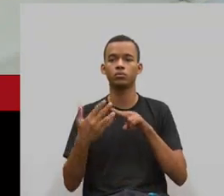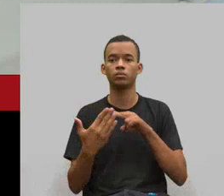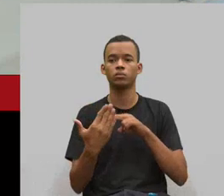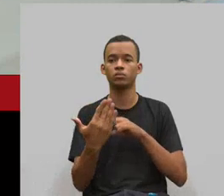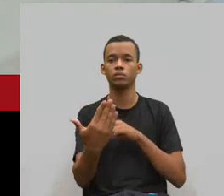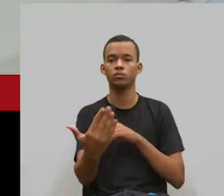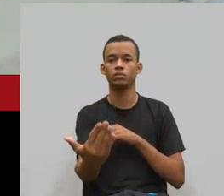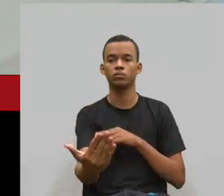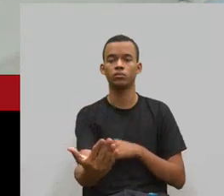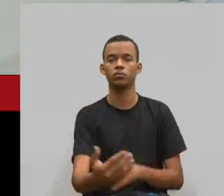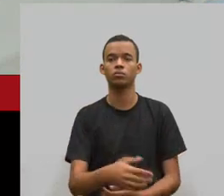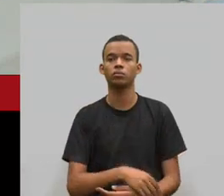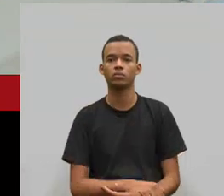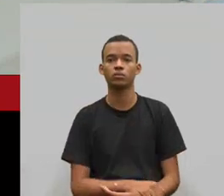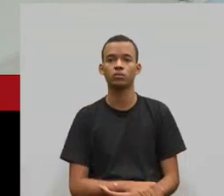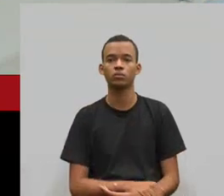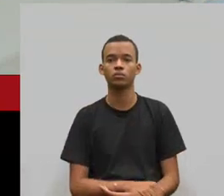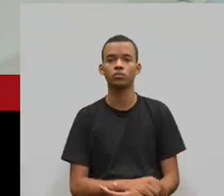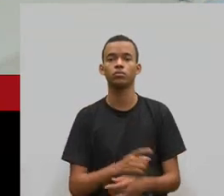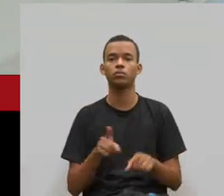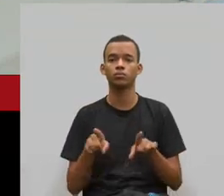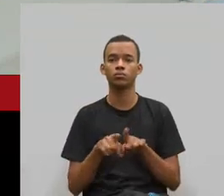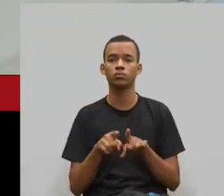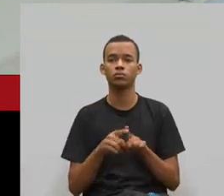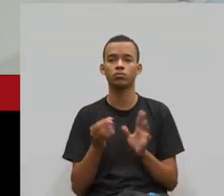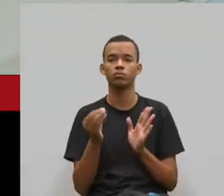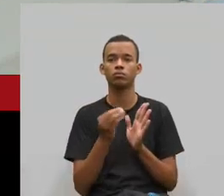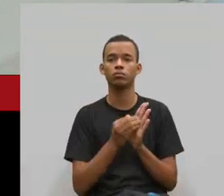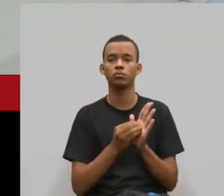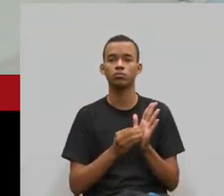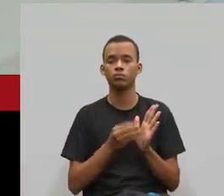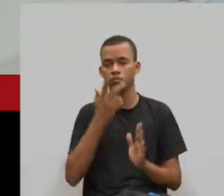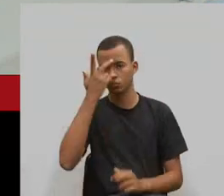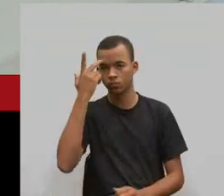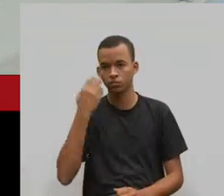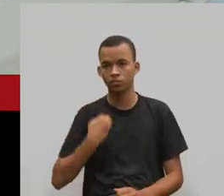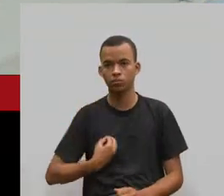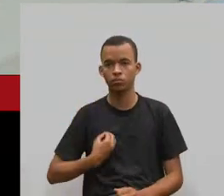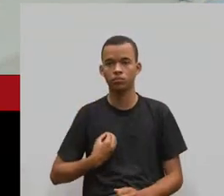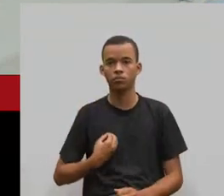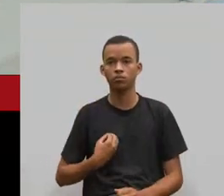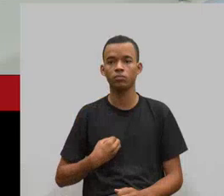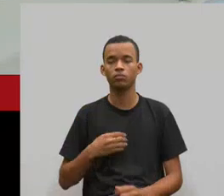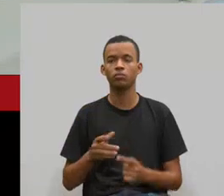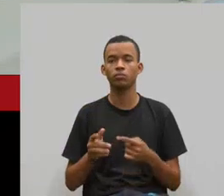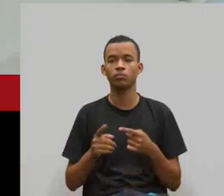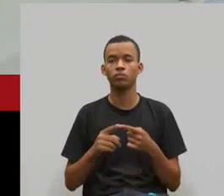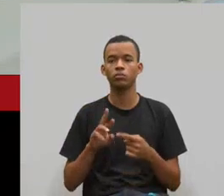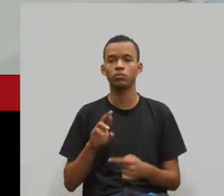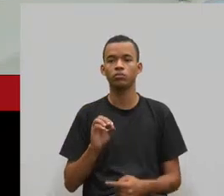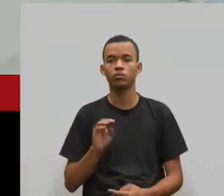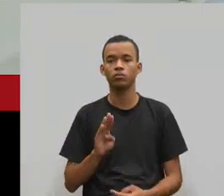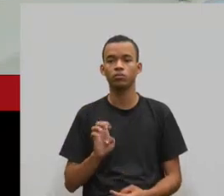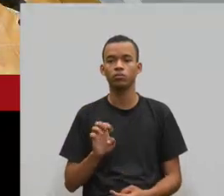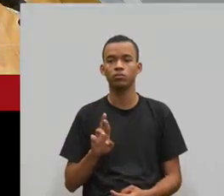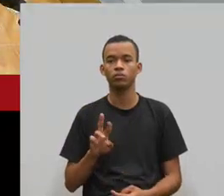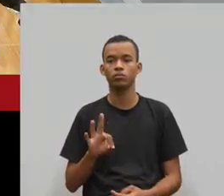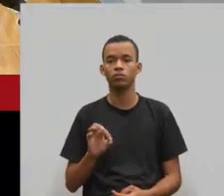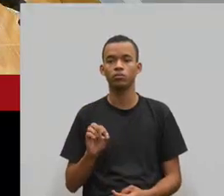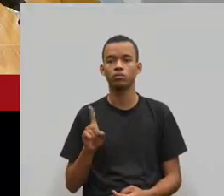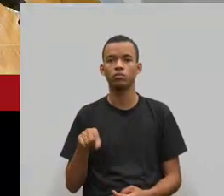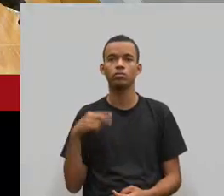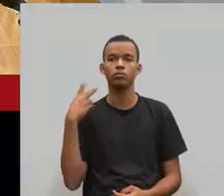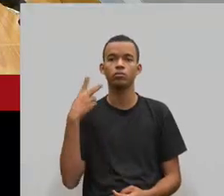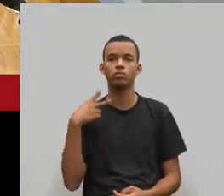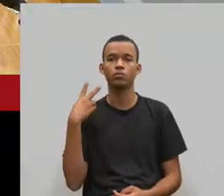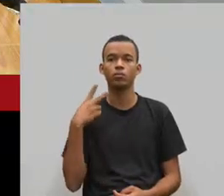lá registro as presenças de Roberto duraz de rocha da Rocha Vereador Câmara Municipal